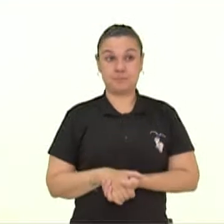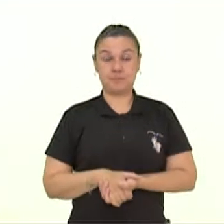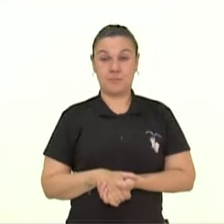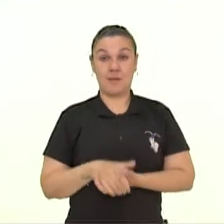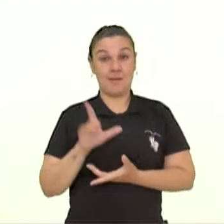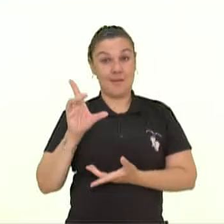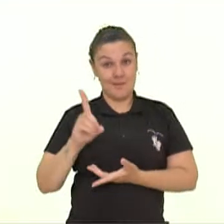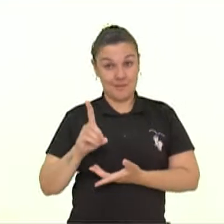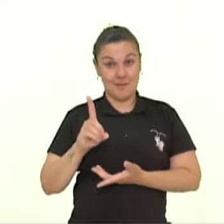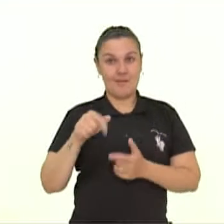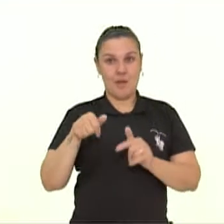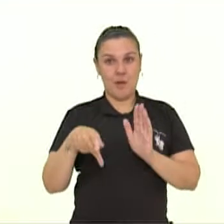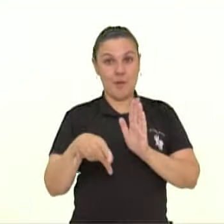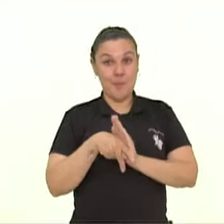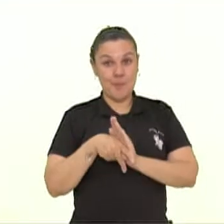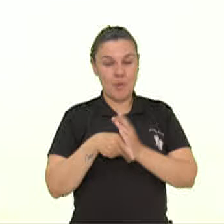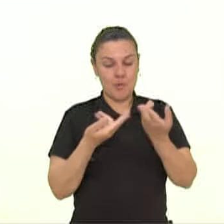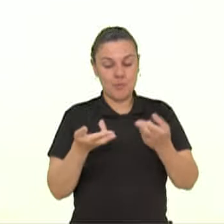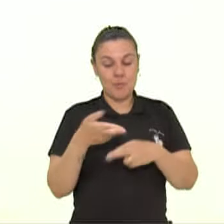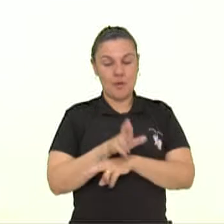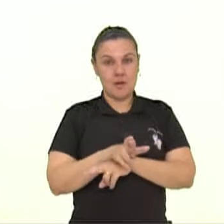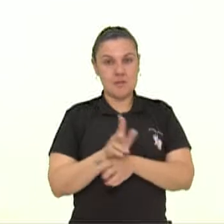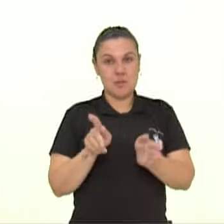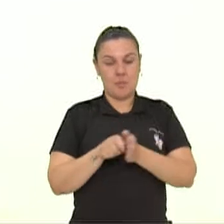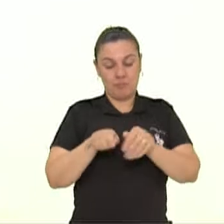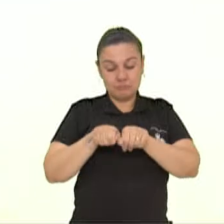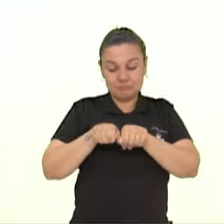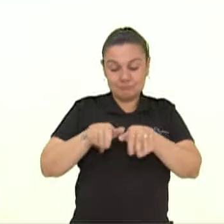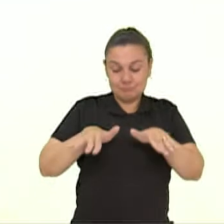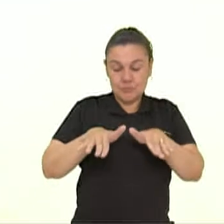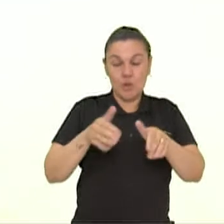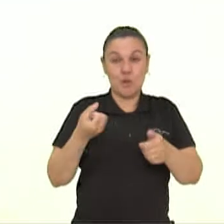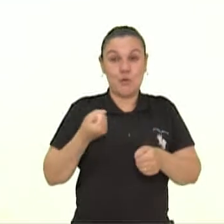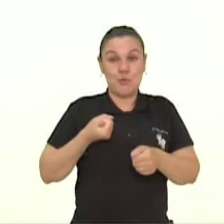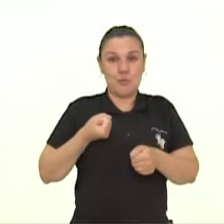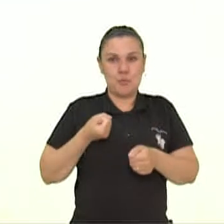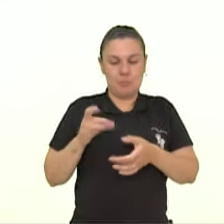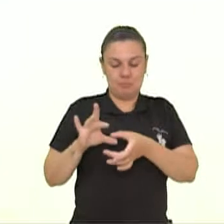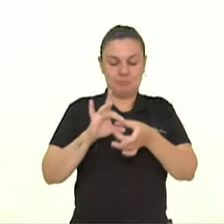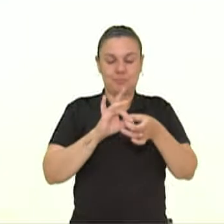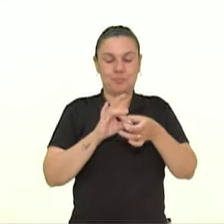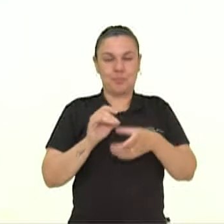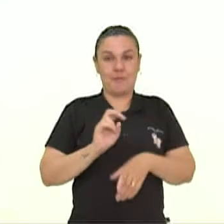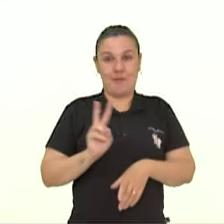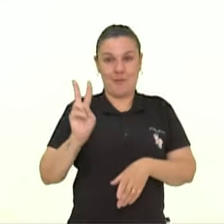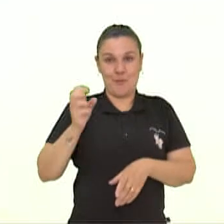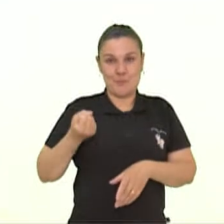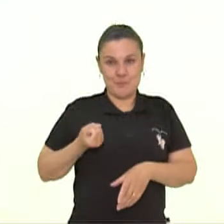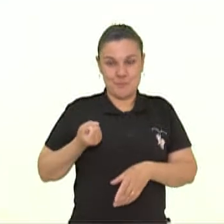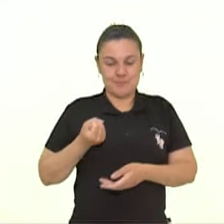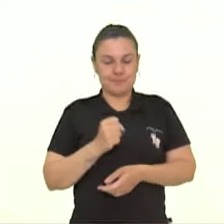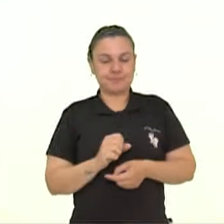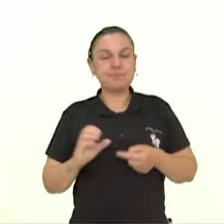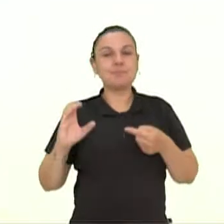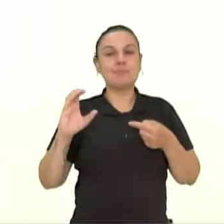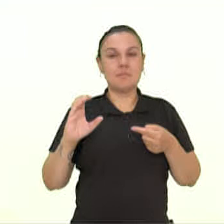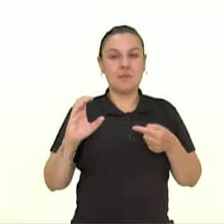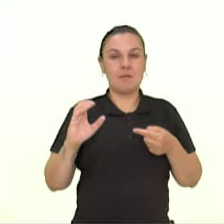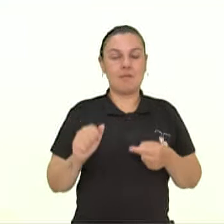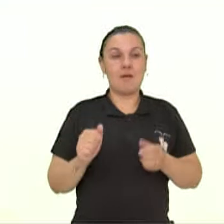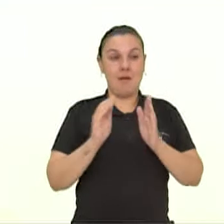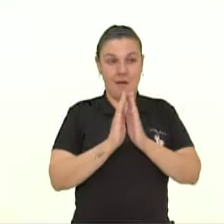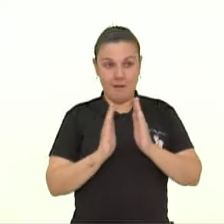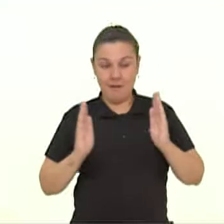amplitude é uma medida de tendência central usada para encontrar um único valor que representa todos os valores